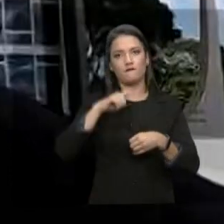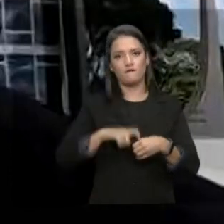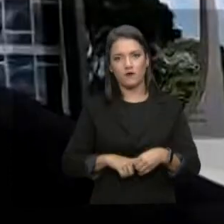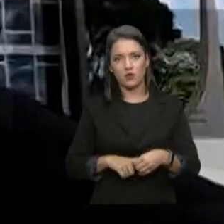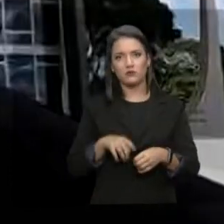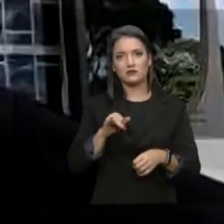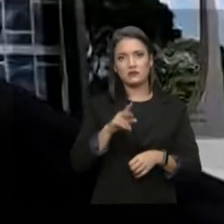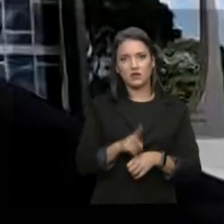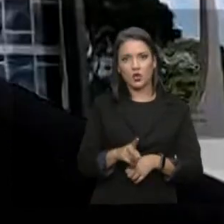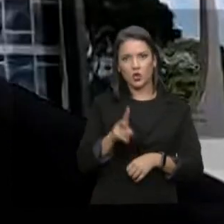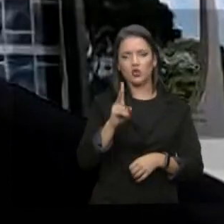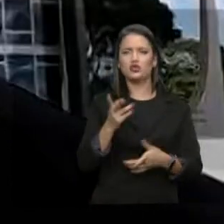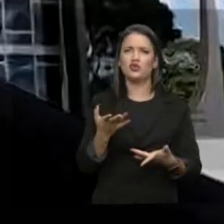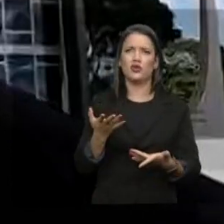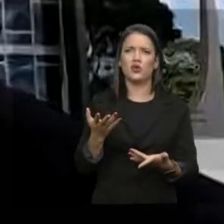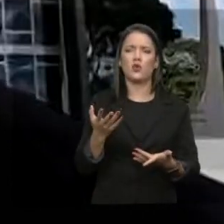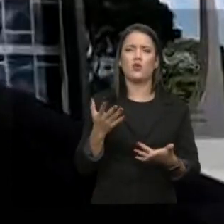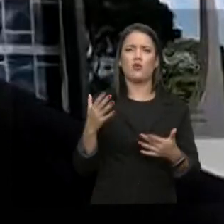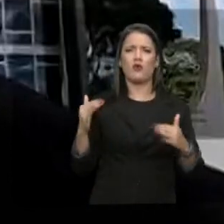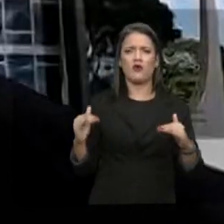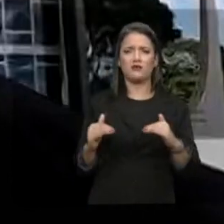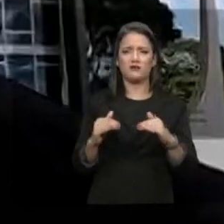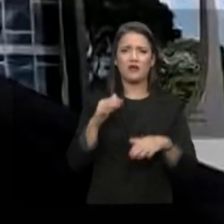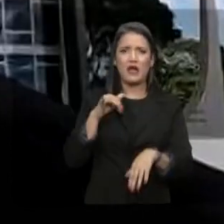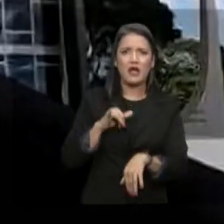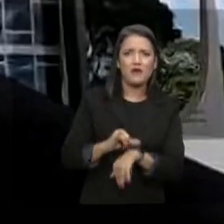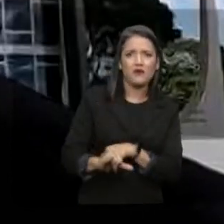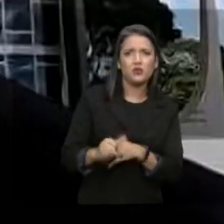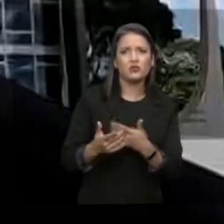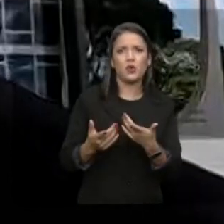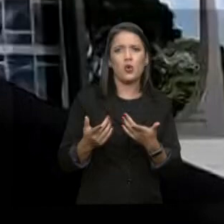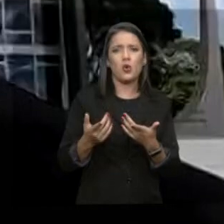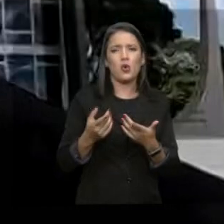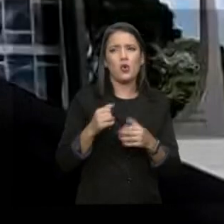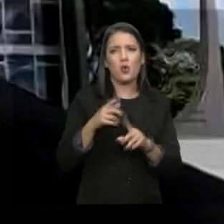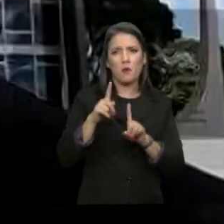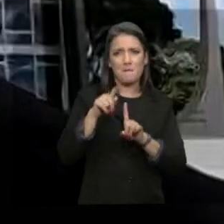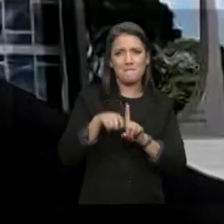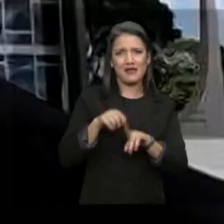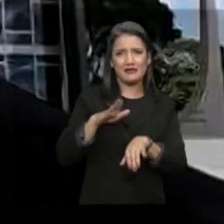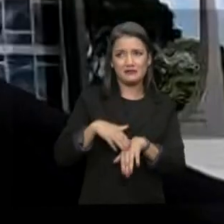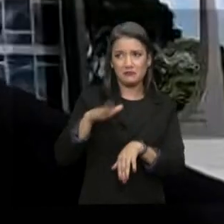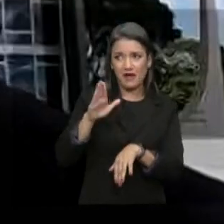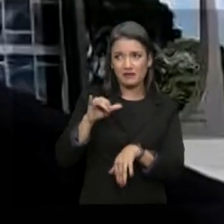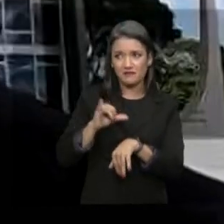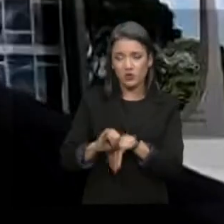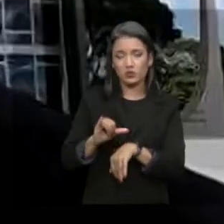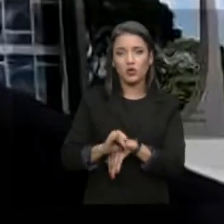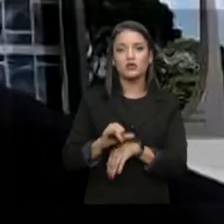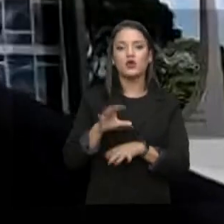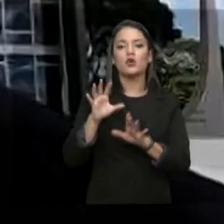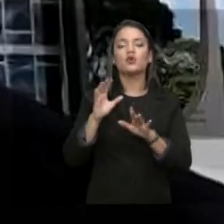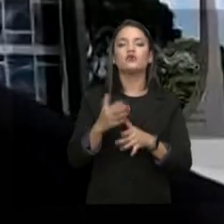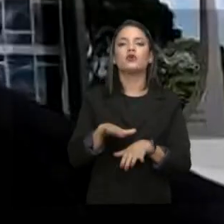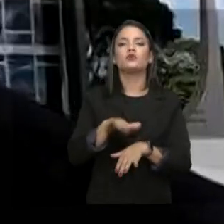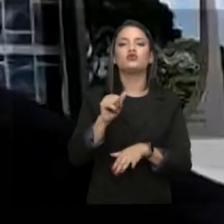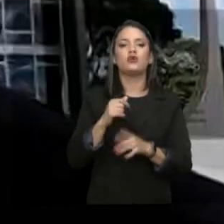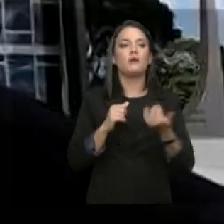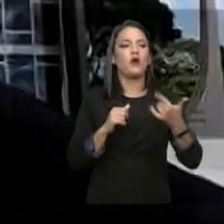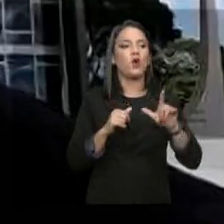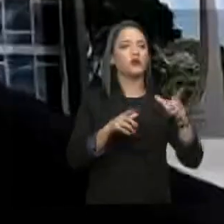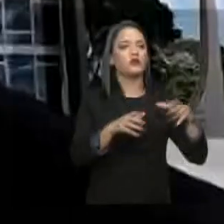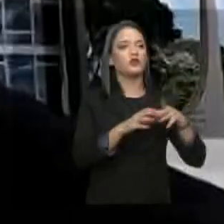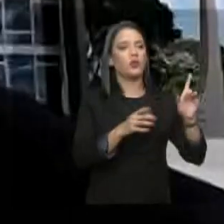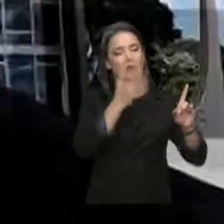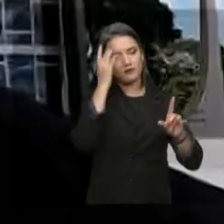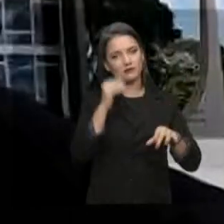havendo vaga, impedimento, licença de ministro da turma por mais de um mês, convocar-se a ministro da outra turma no decrescente de antiguidade. E